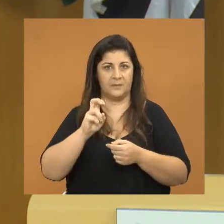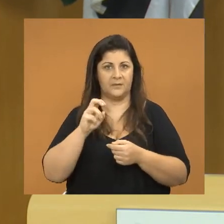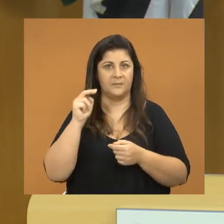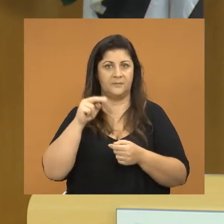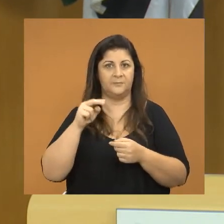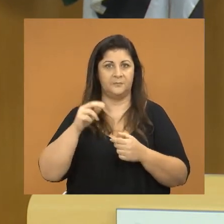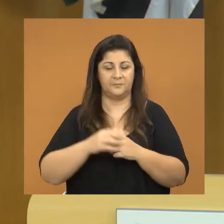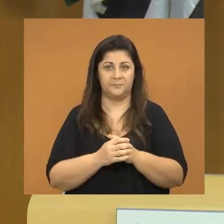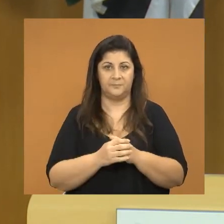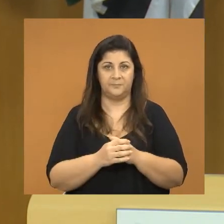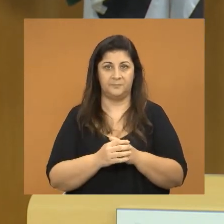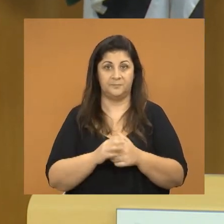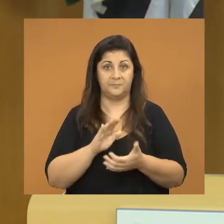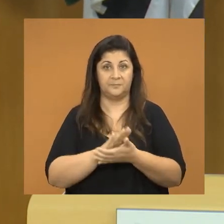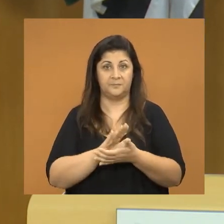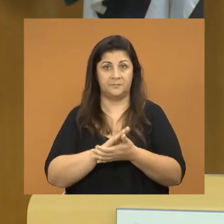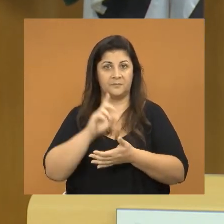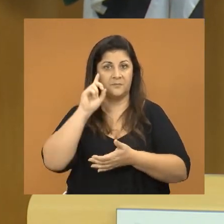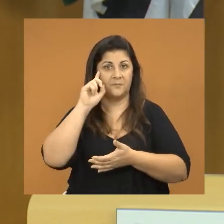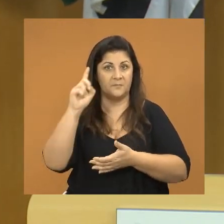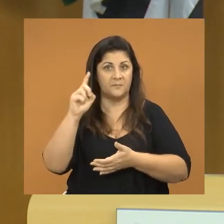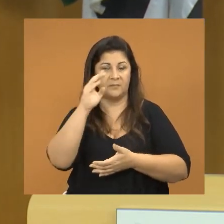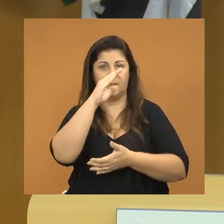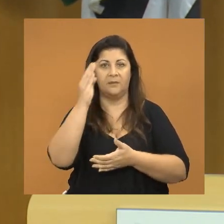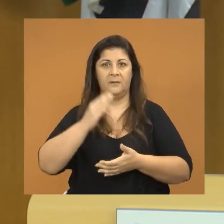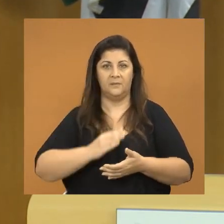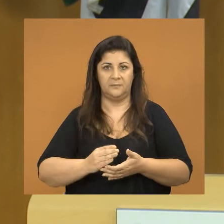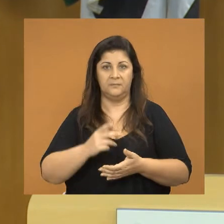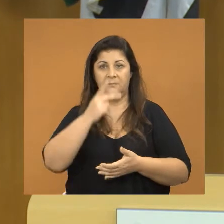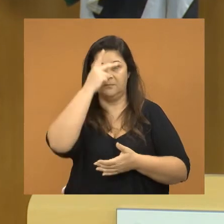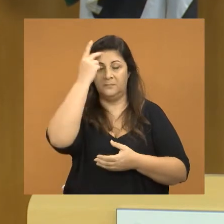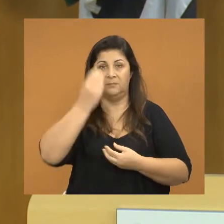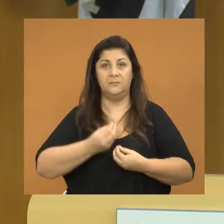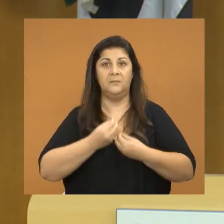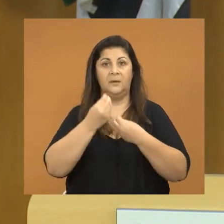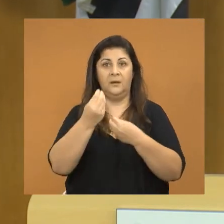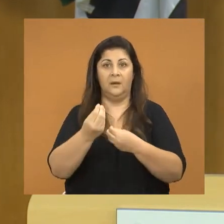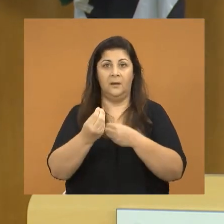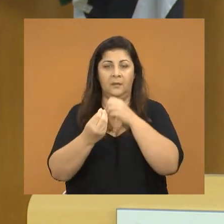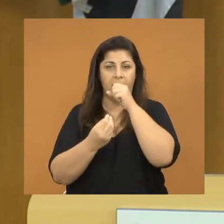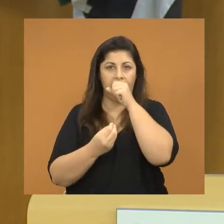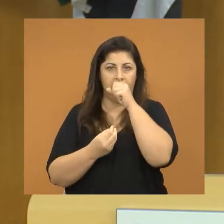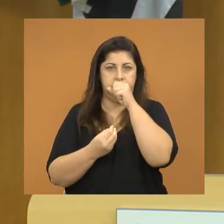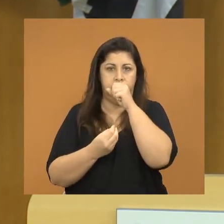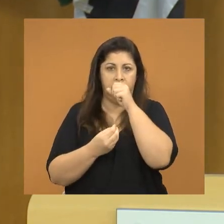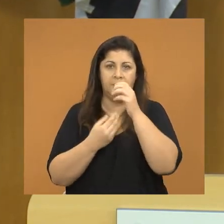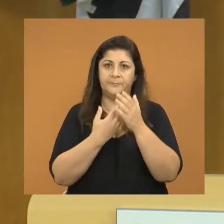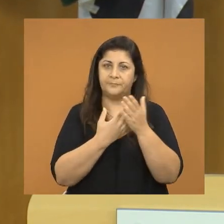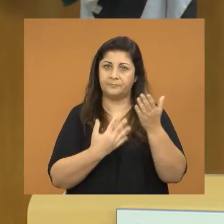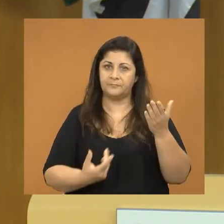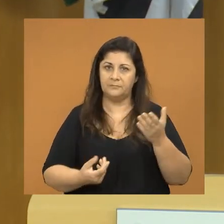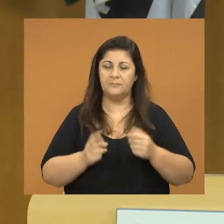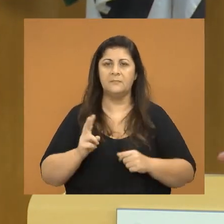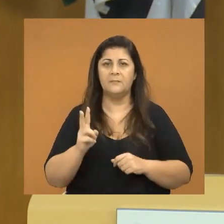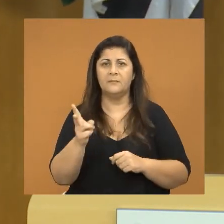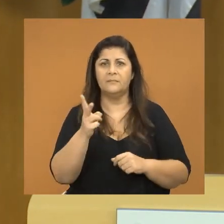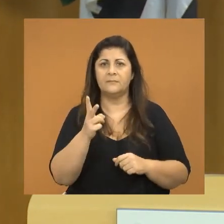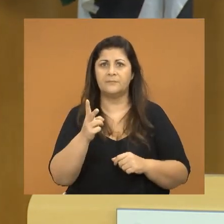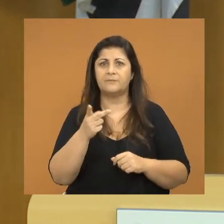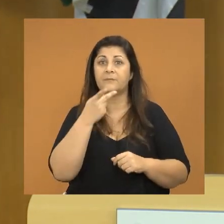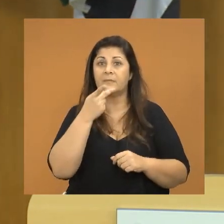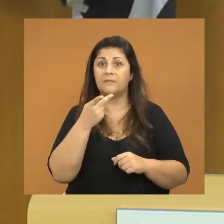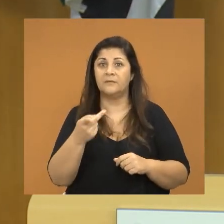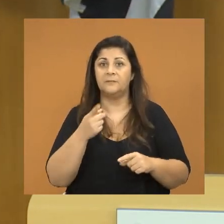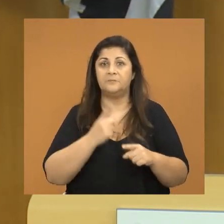é comemorado o Dia Nacional do Doador Voluntário de Sangue. A gente sempre frisa porque existe o